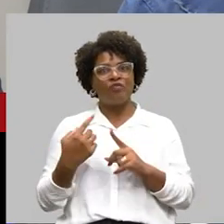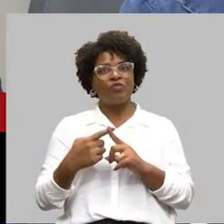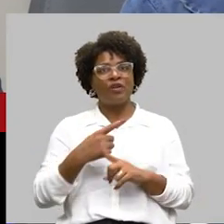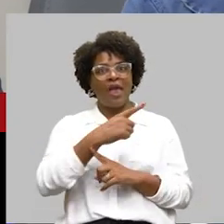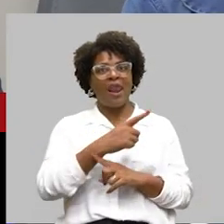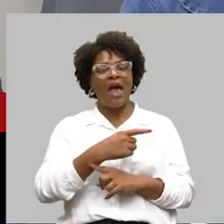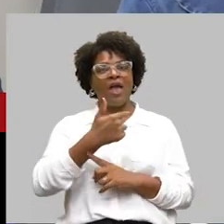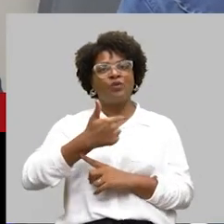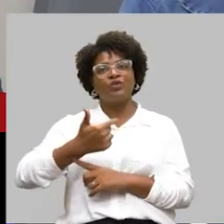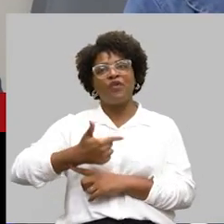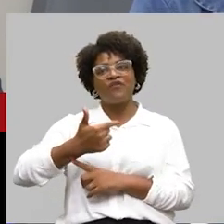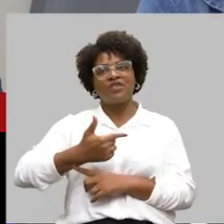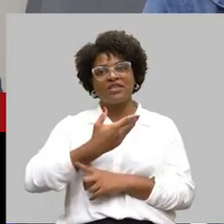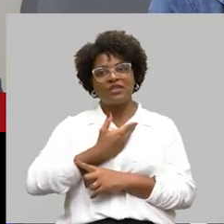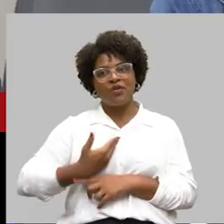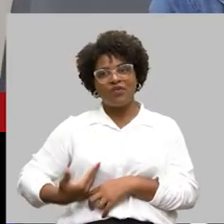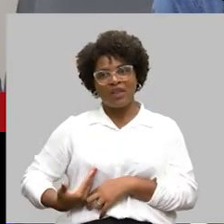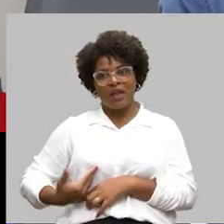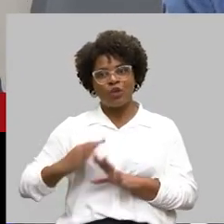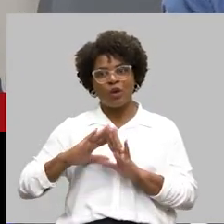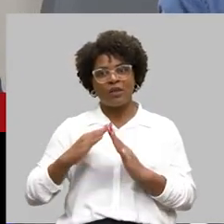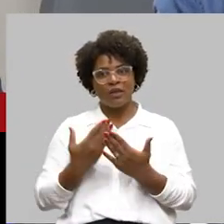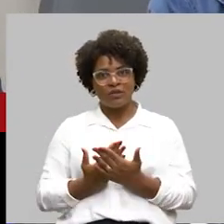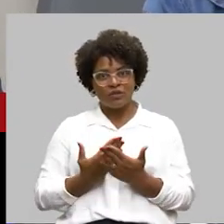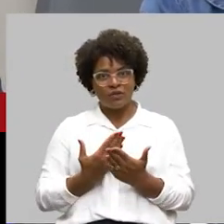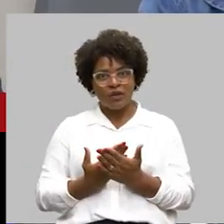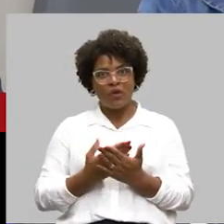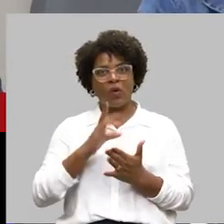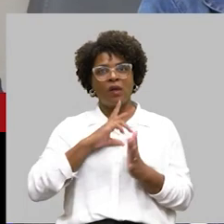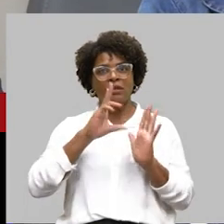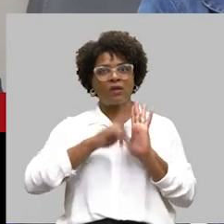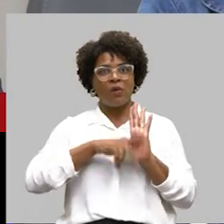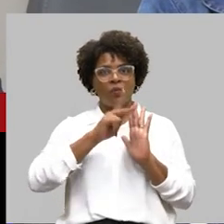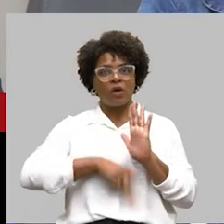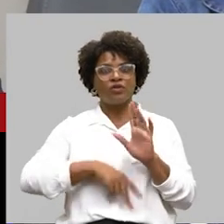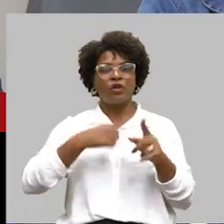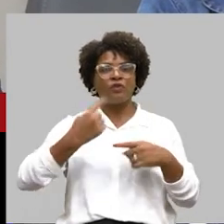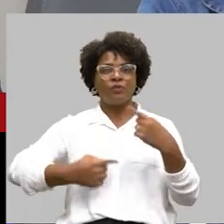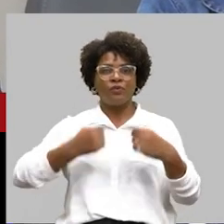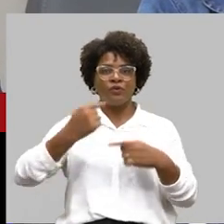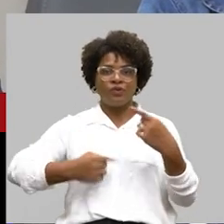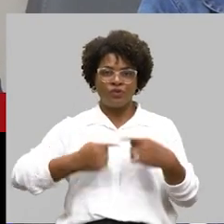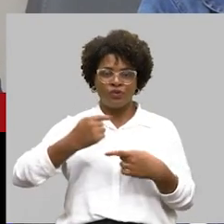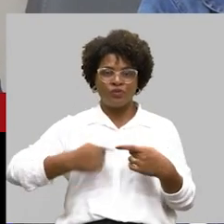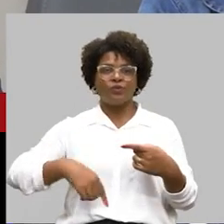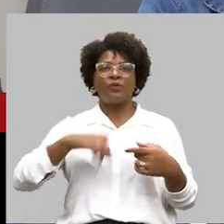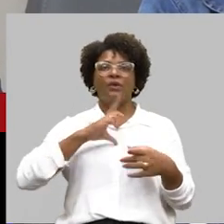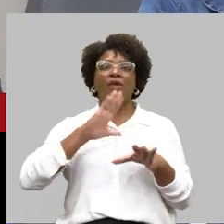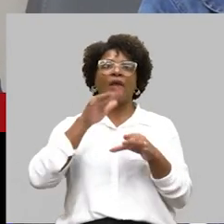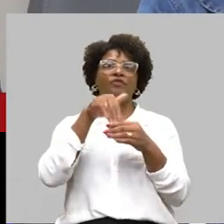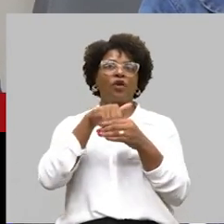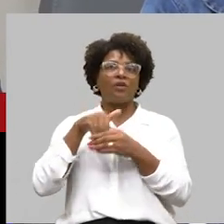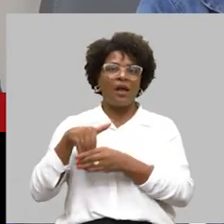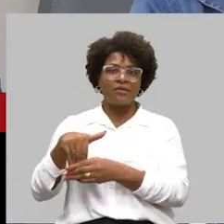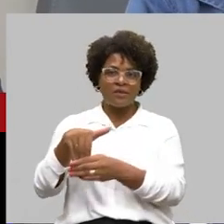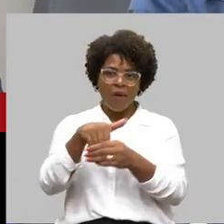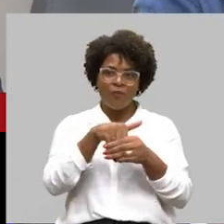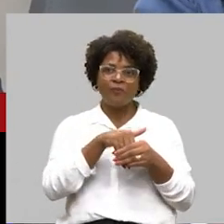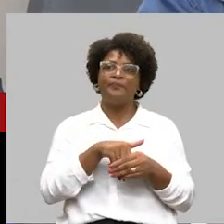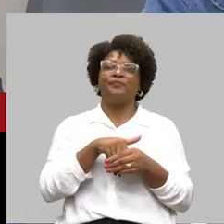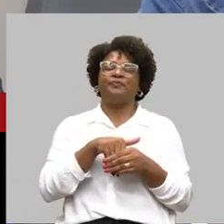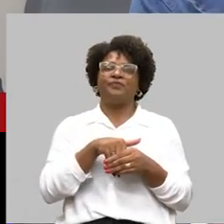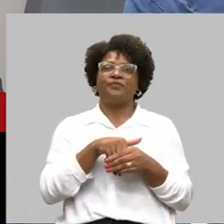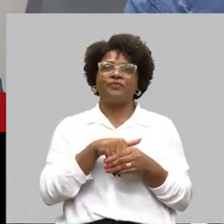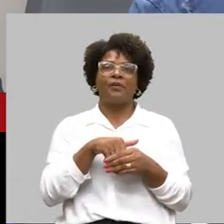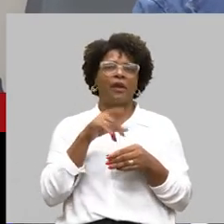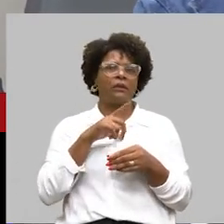eh da escola a gente tem um projeto político do qual tem as votações tem todo